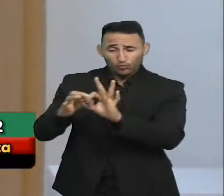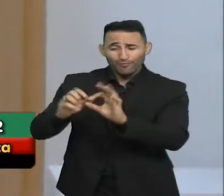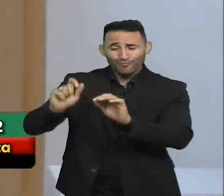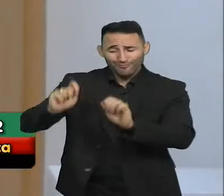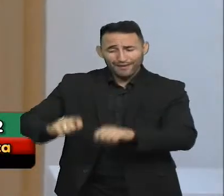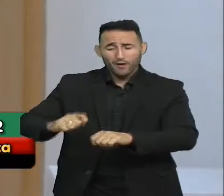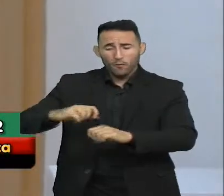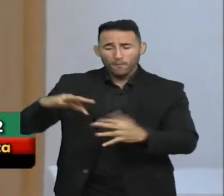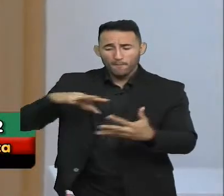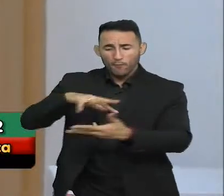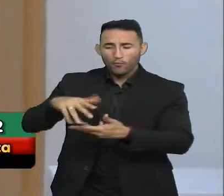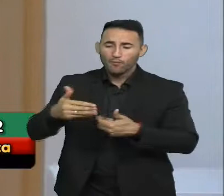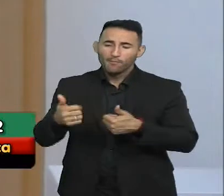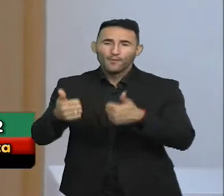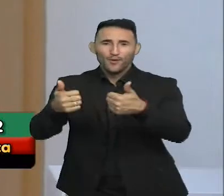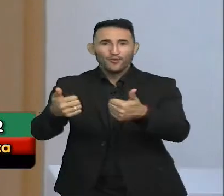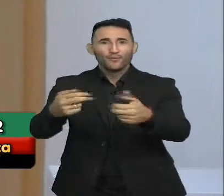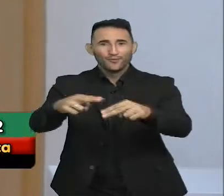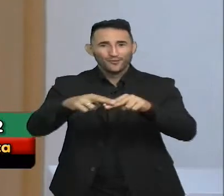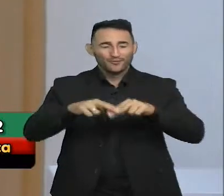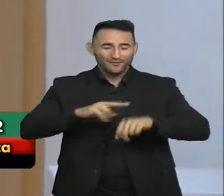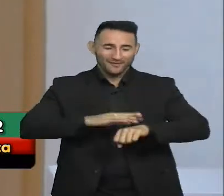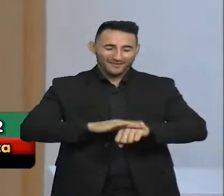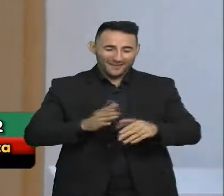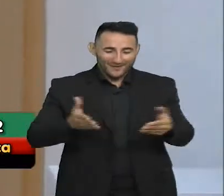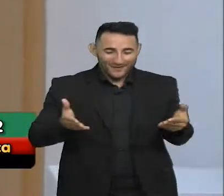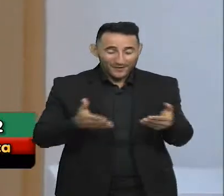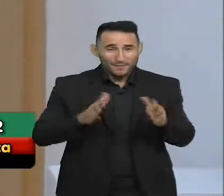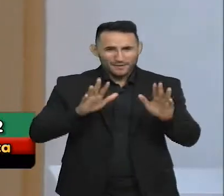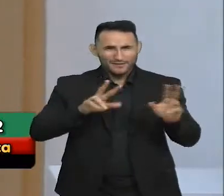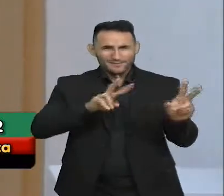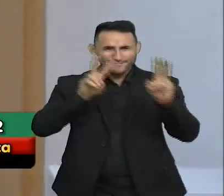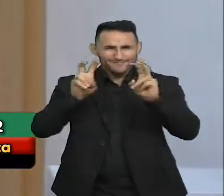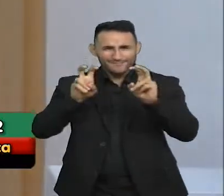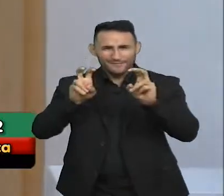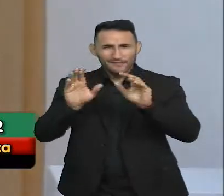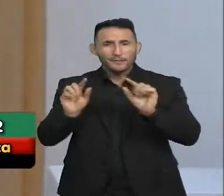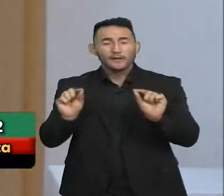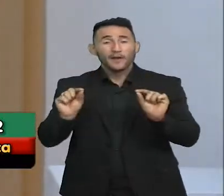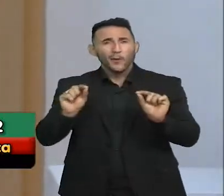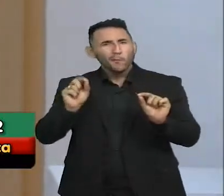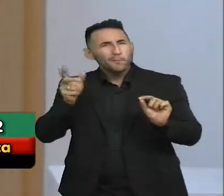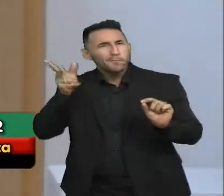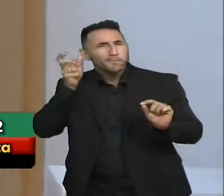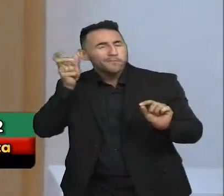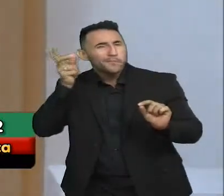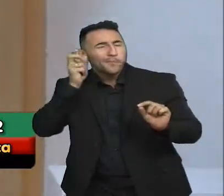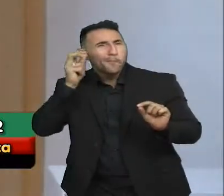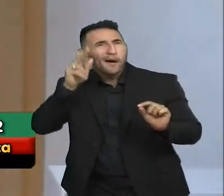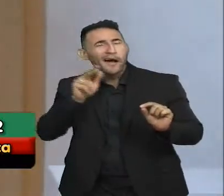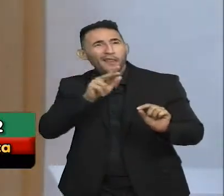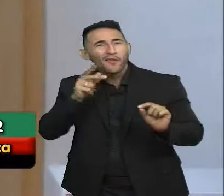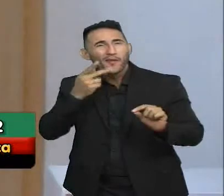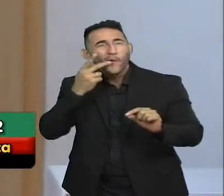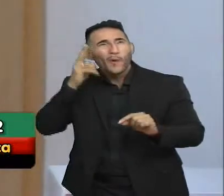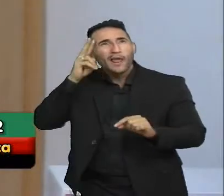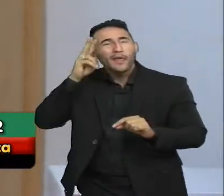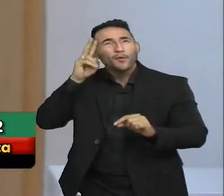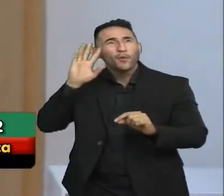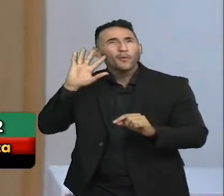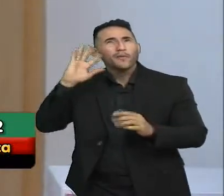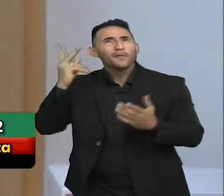né? E isso que a gente tem que fazer nesse momento. Eu, só fazendo um parênteses, estava ouvindo, né, as palavras do padre, e lembrei de um fato que aconteceu aqui perto,